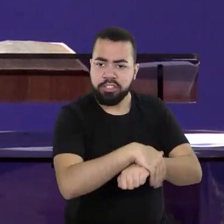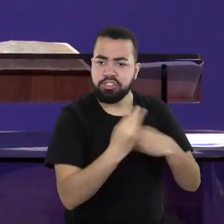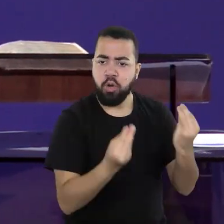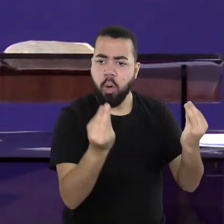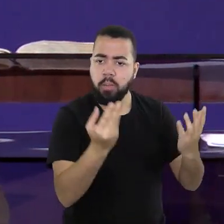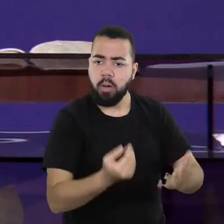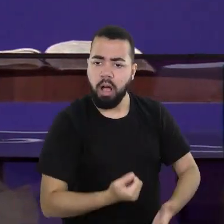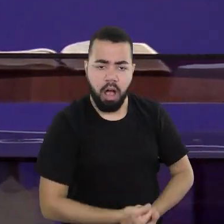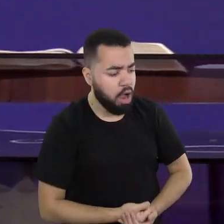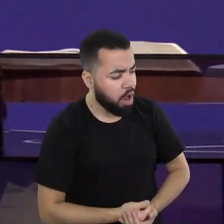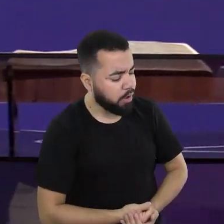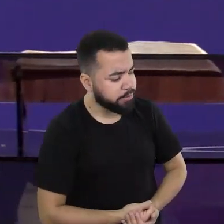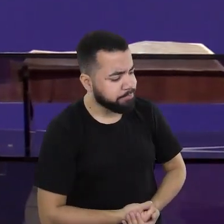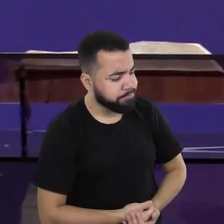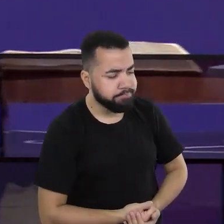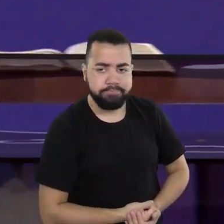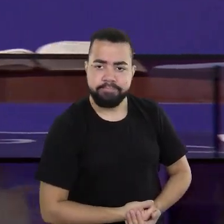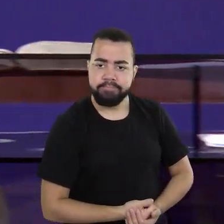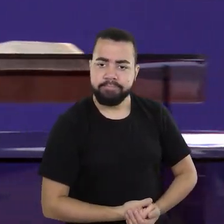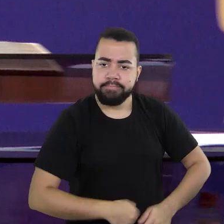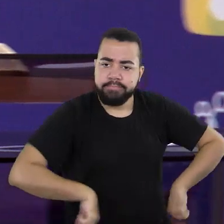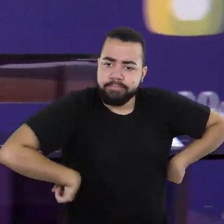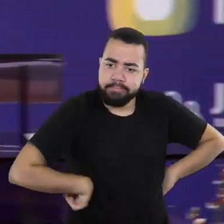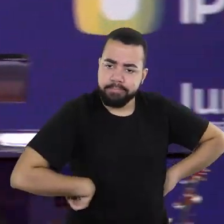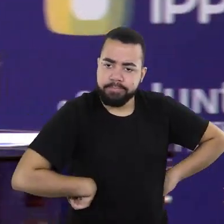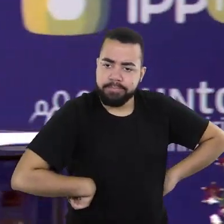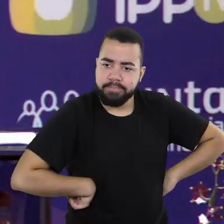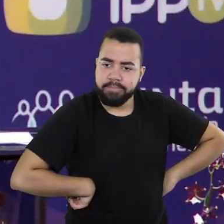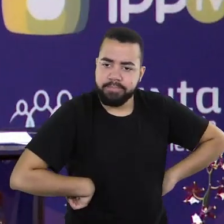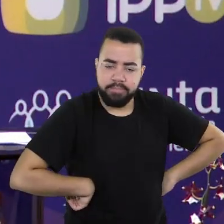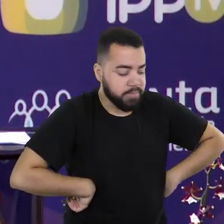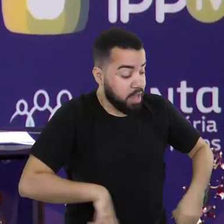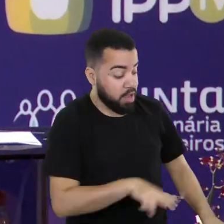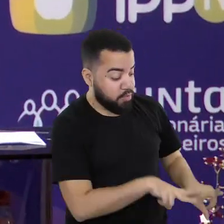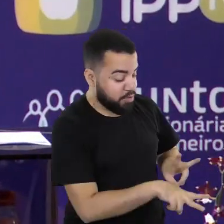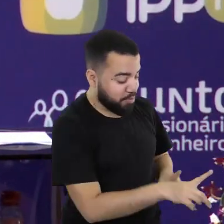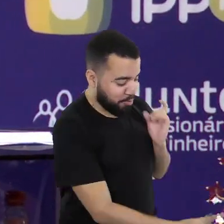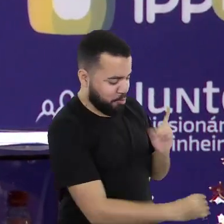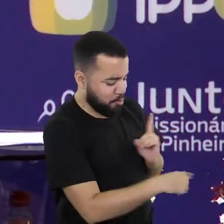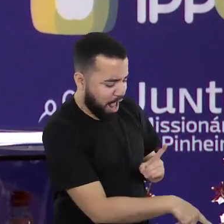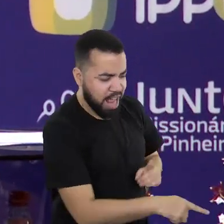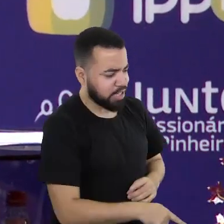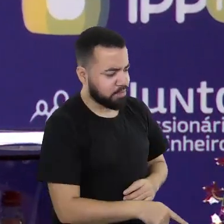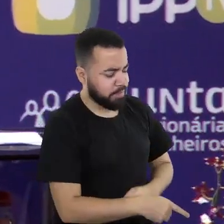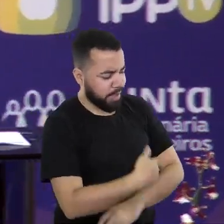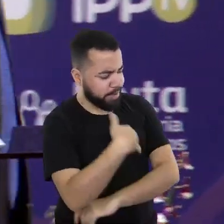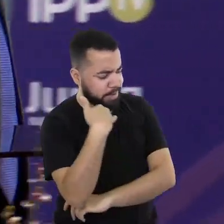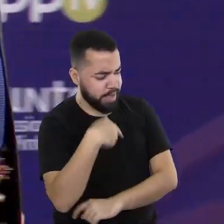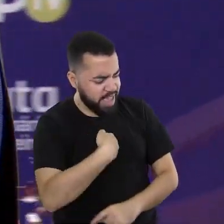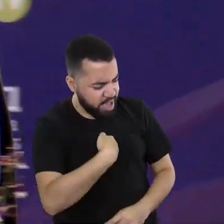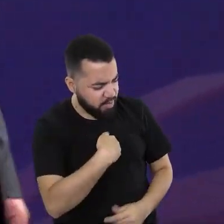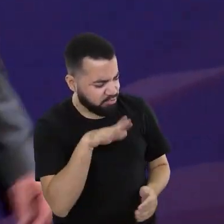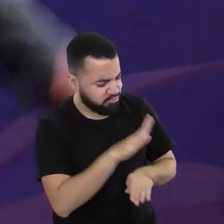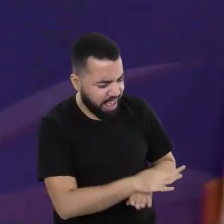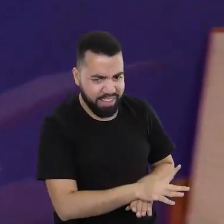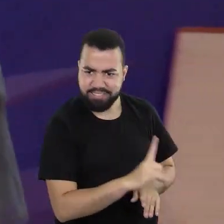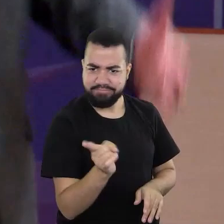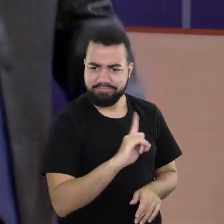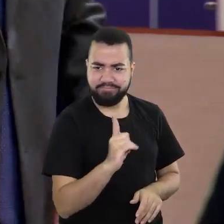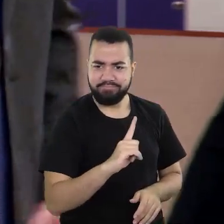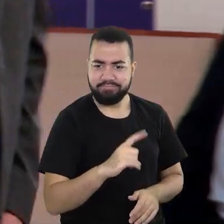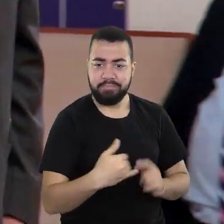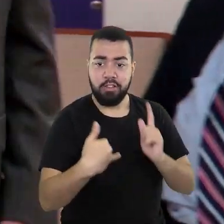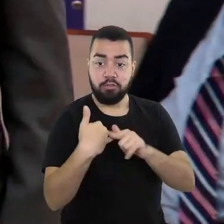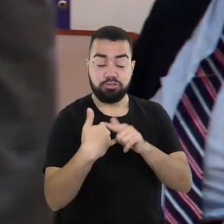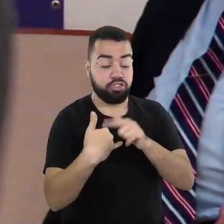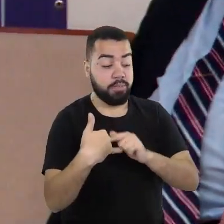Segunda coisa, encontrava ele no caminho, a primeira coisa que eu fazia, chamava o SAMU. Você não faria isso? Ou chamava a